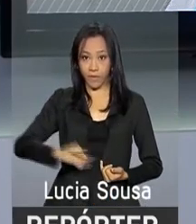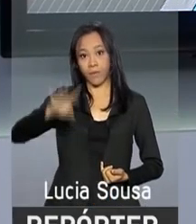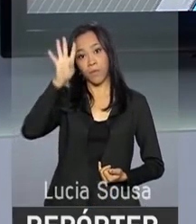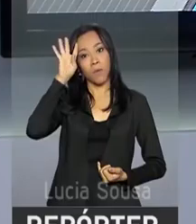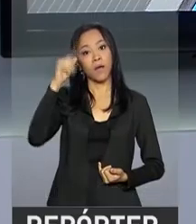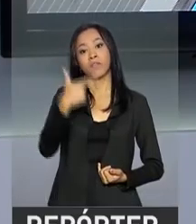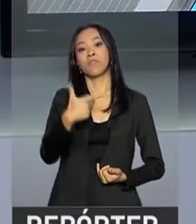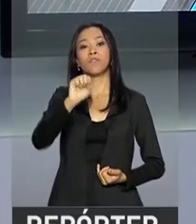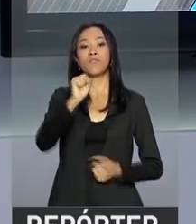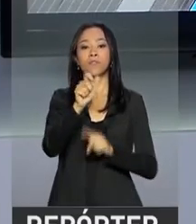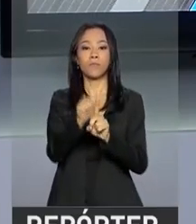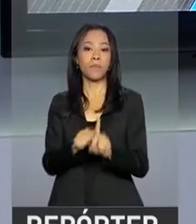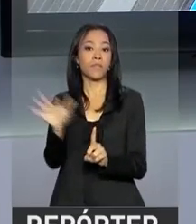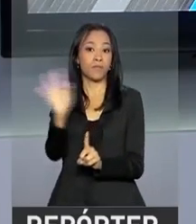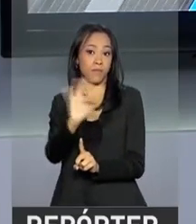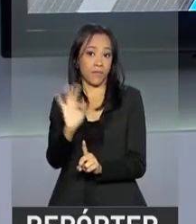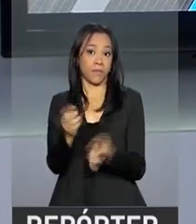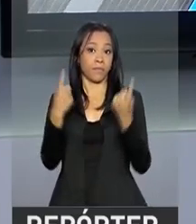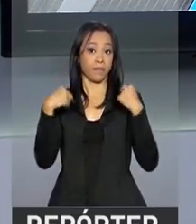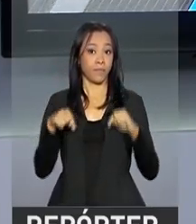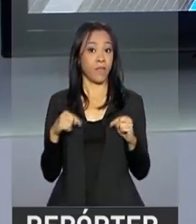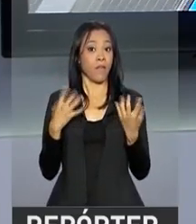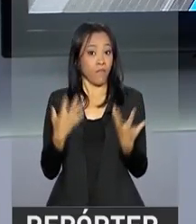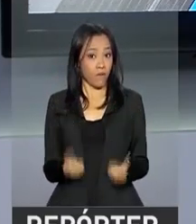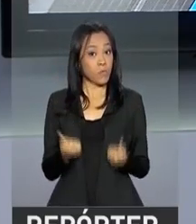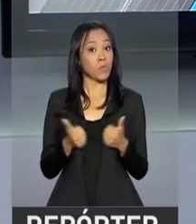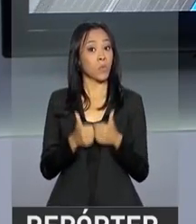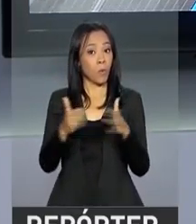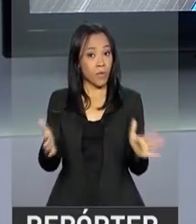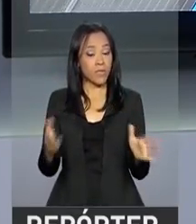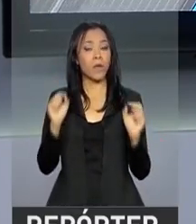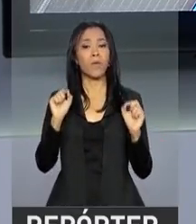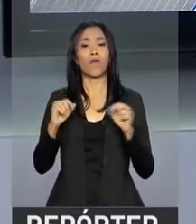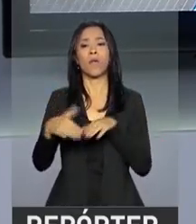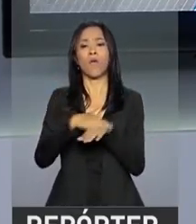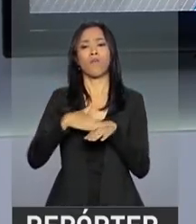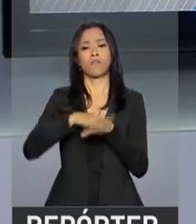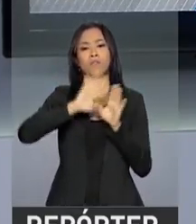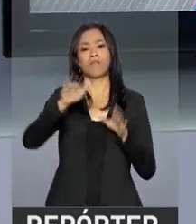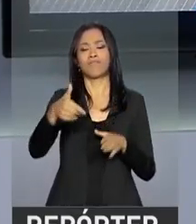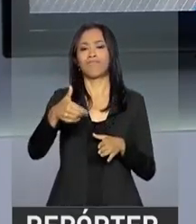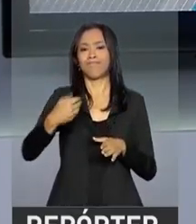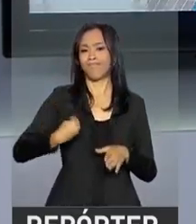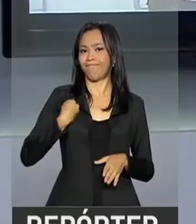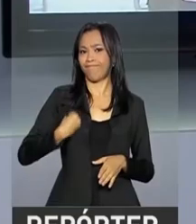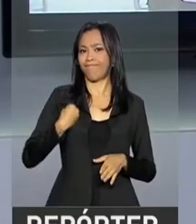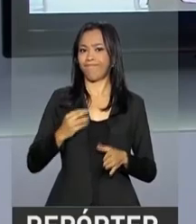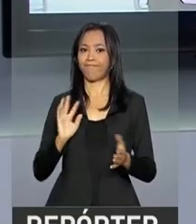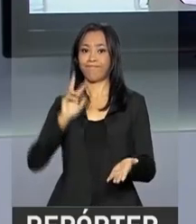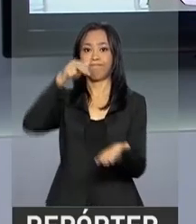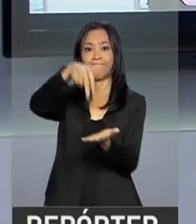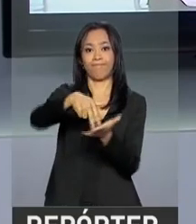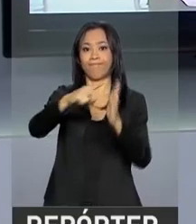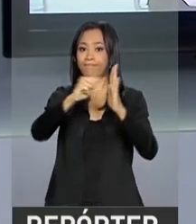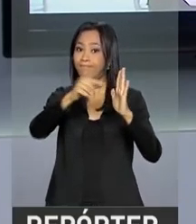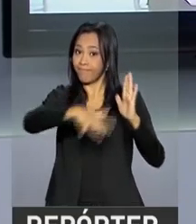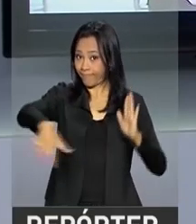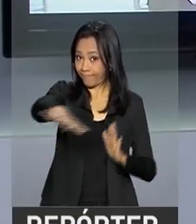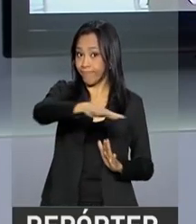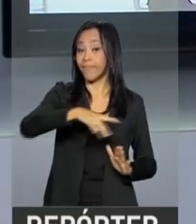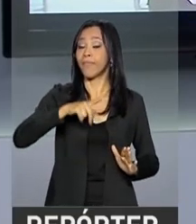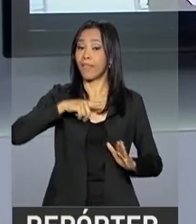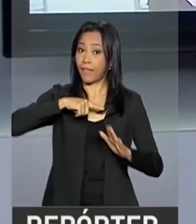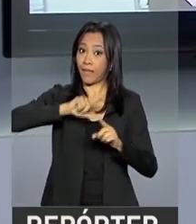28 de fevereiro a gente começa a sedição conversando ao vivo com a repórter gabriela noronha que está no palácio do planalto e tem